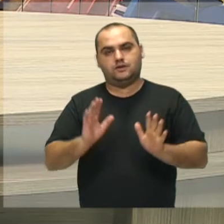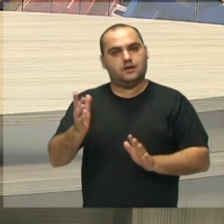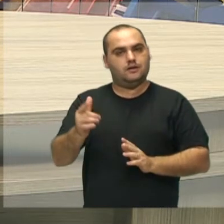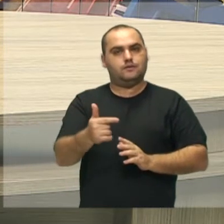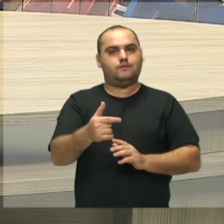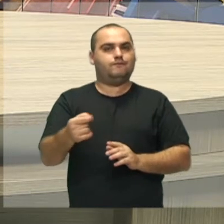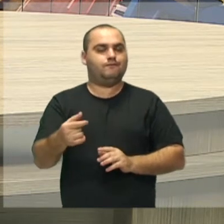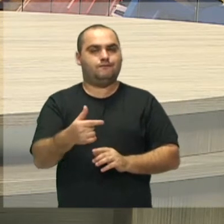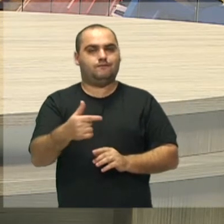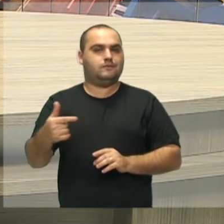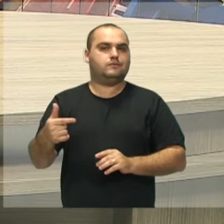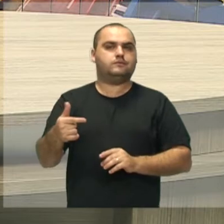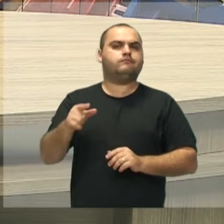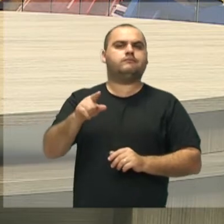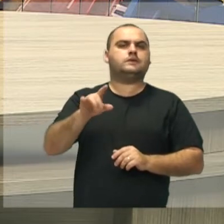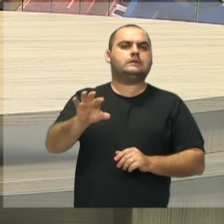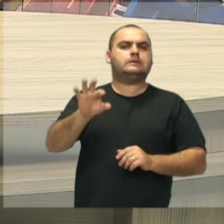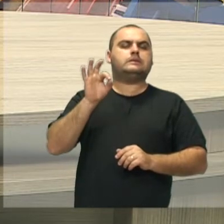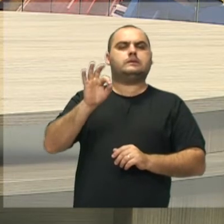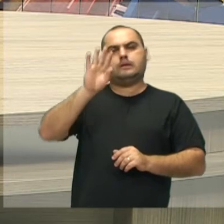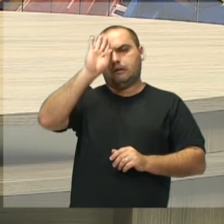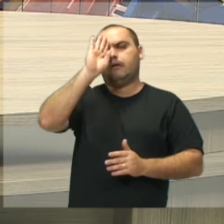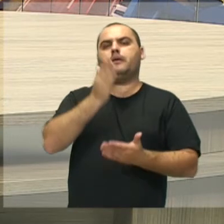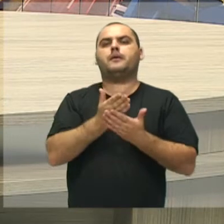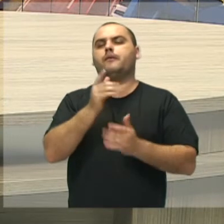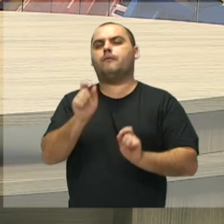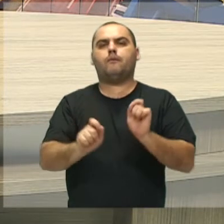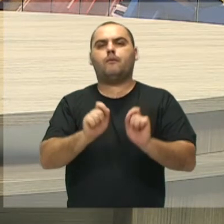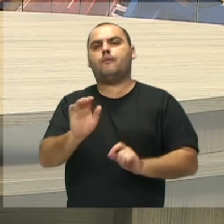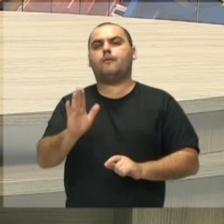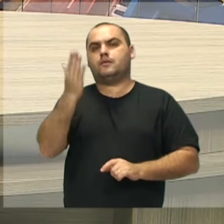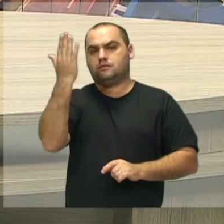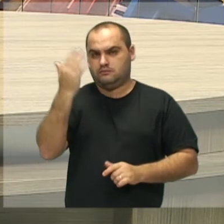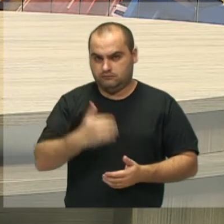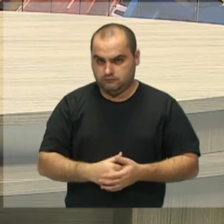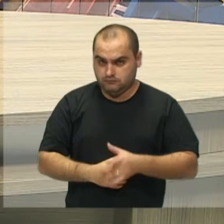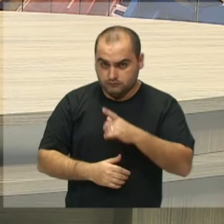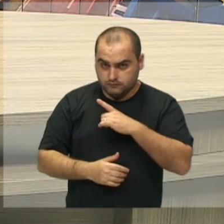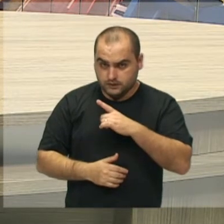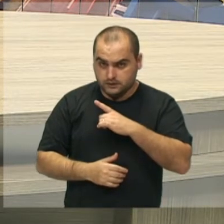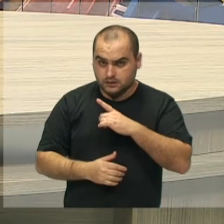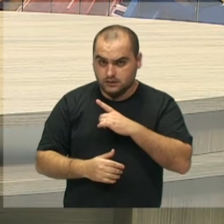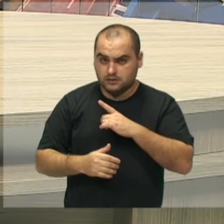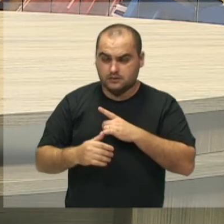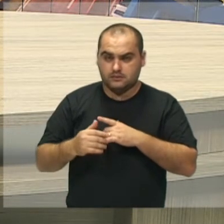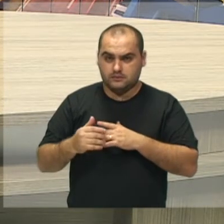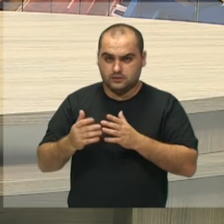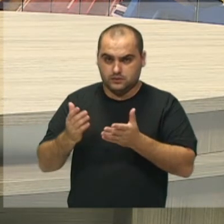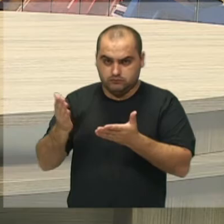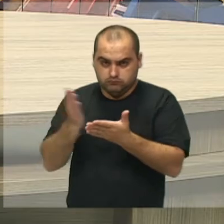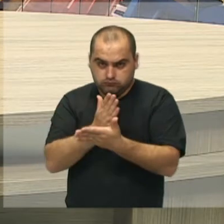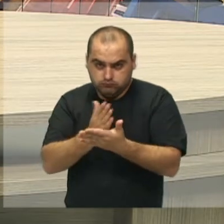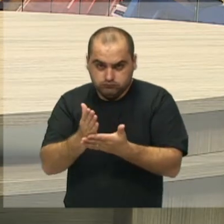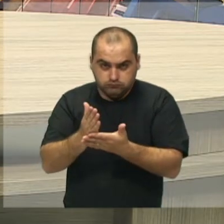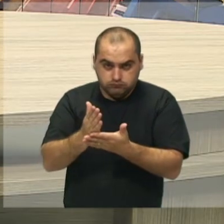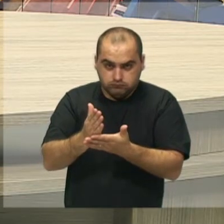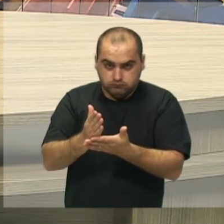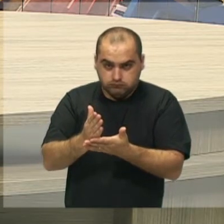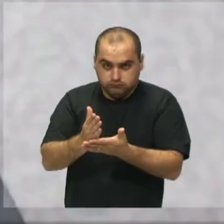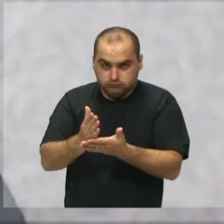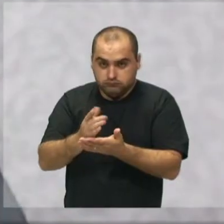que você acredita que vai acontecer? A polarização retornará à pauta política?